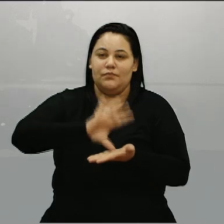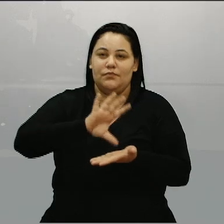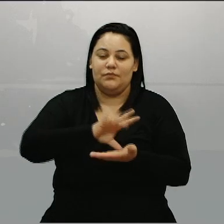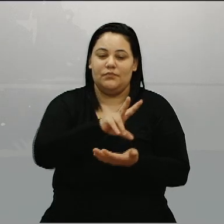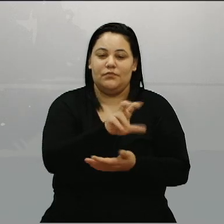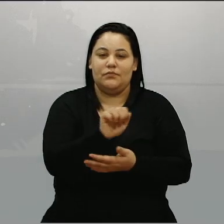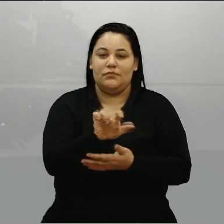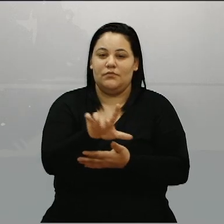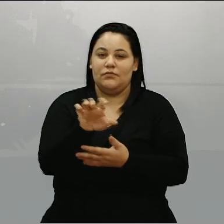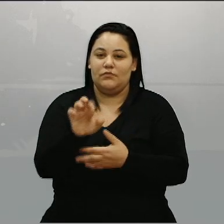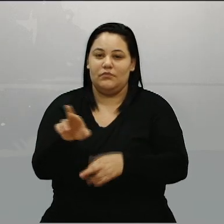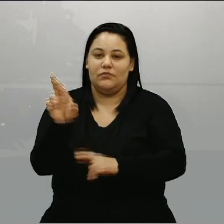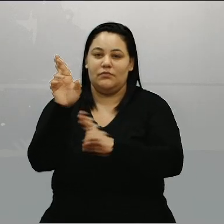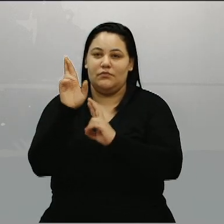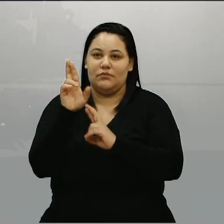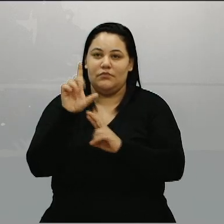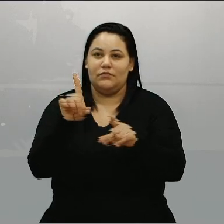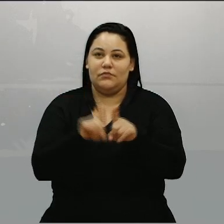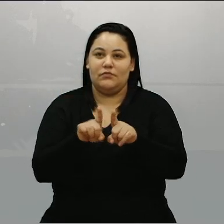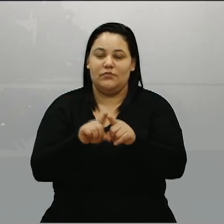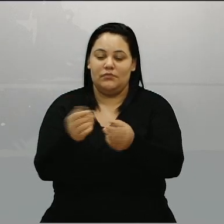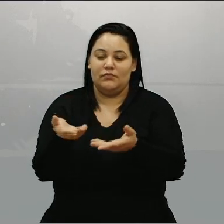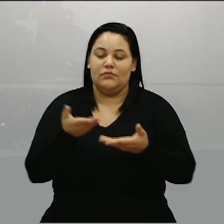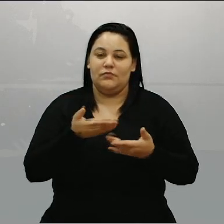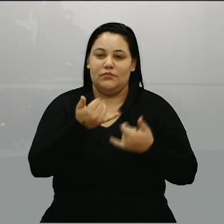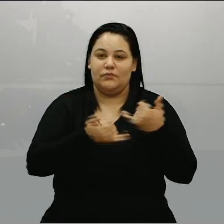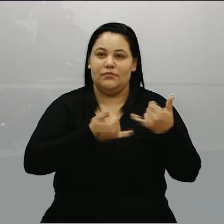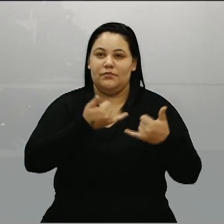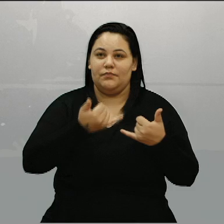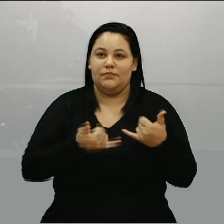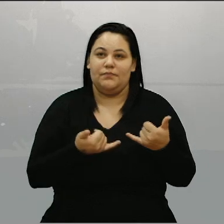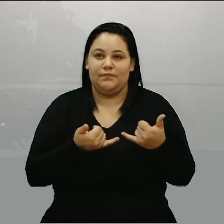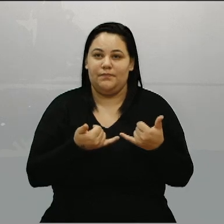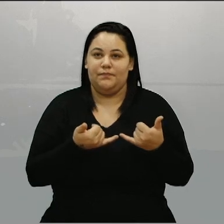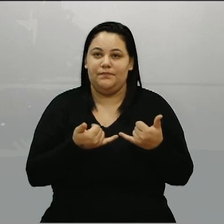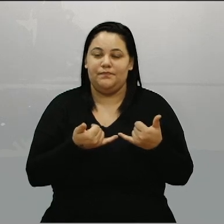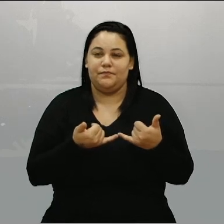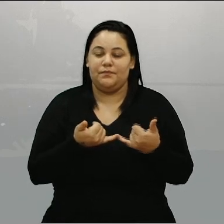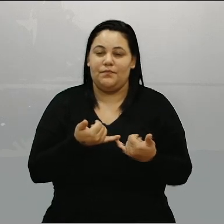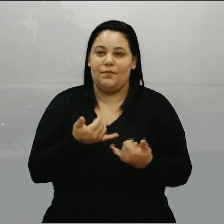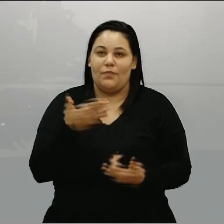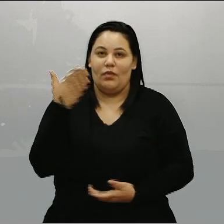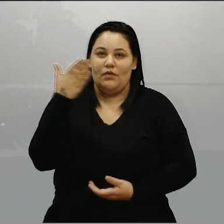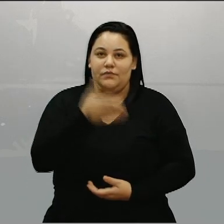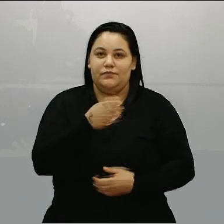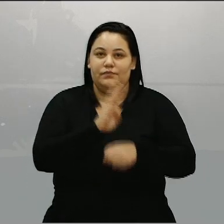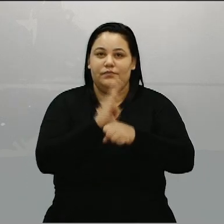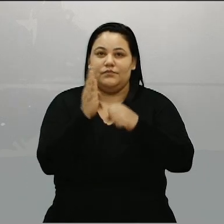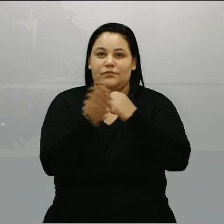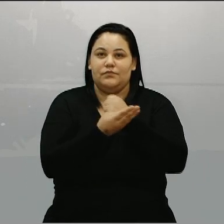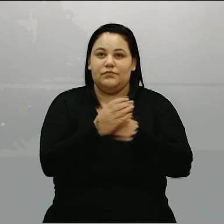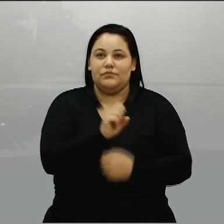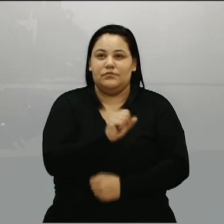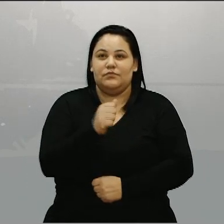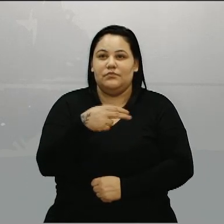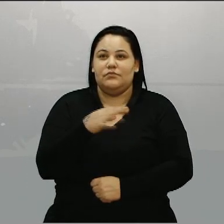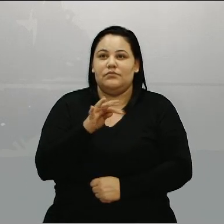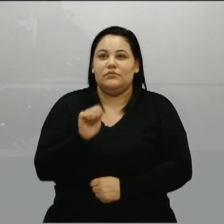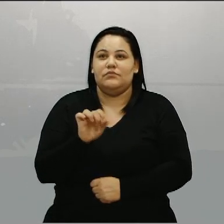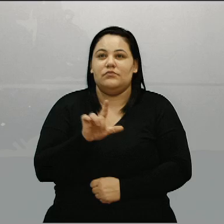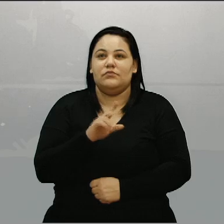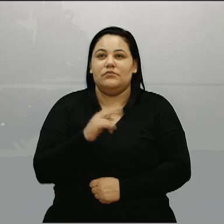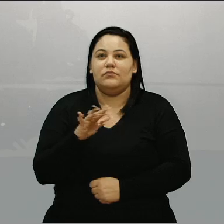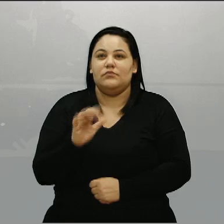Esperança recebeu brinquedos que vieram diretamente do bairro Santa Lúcia e que